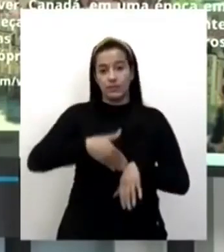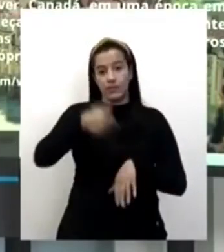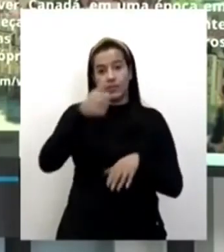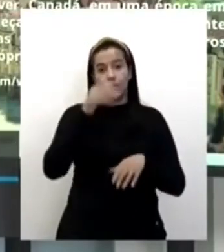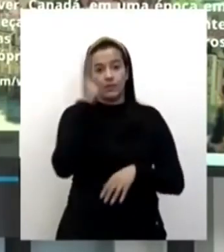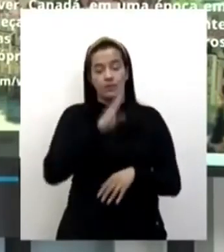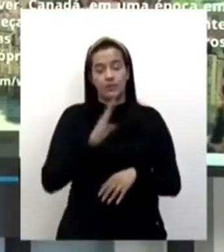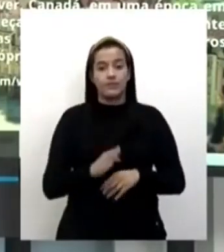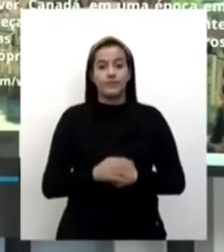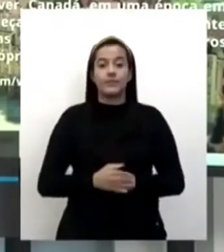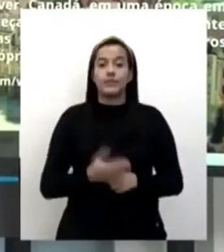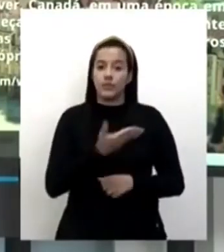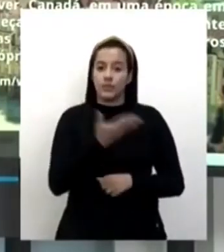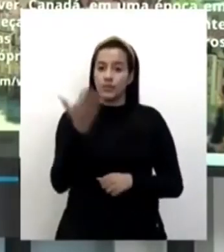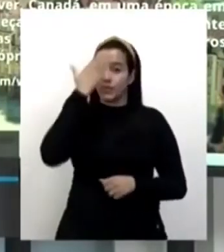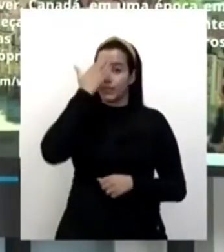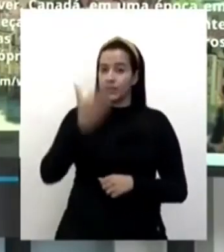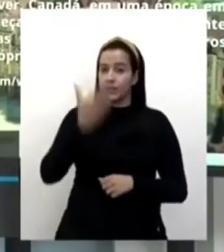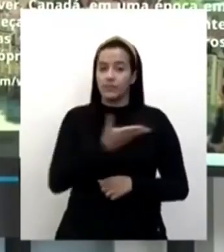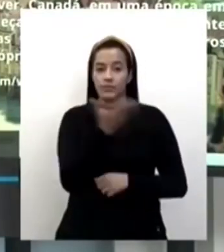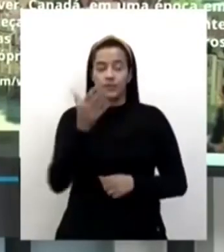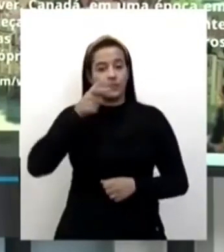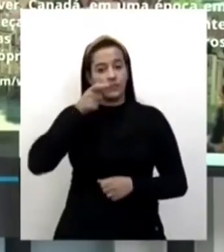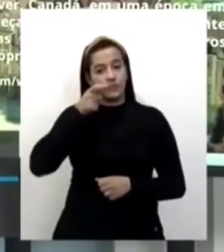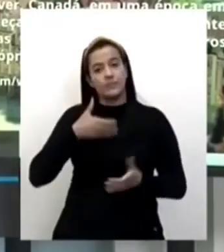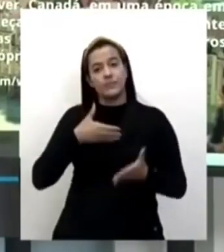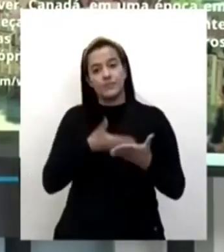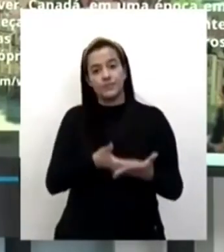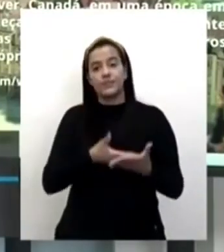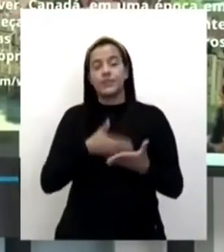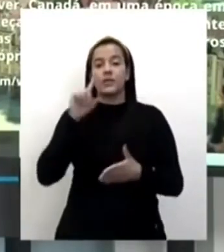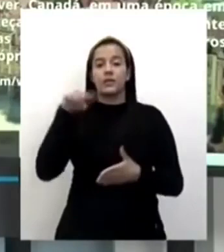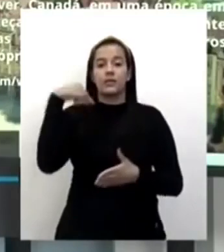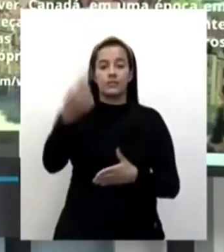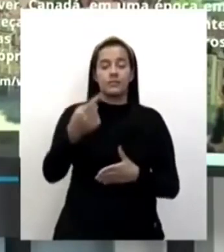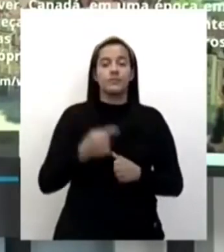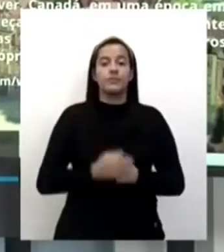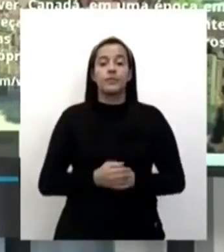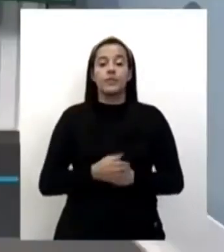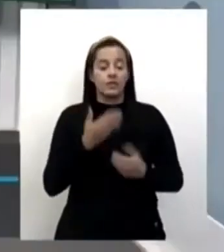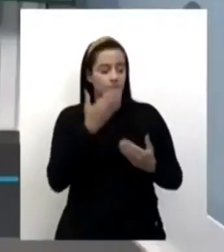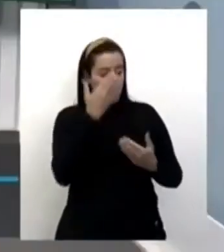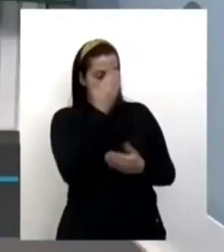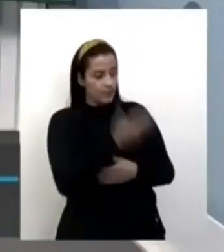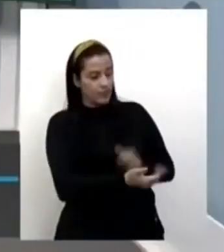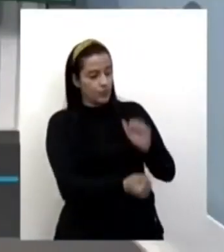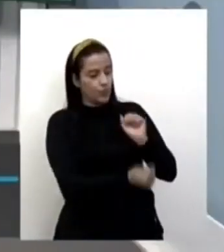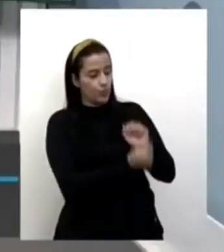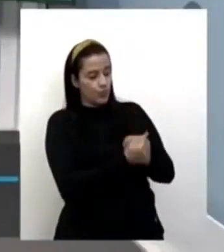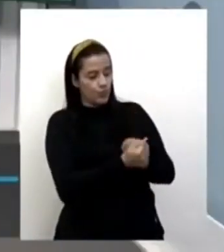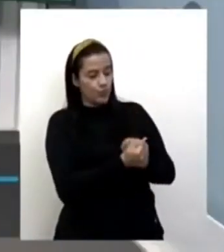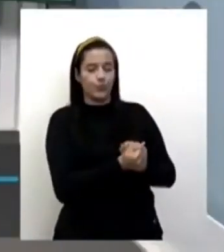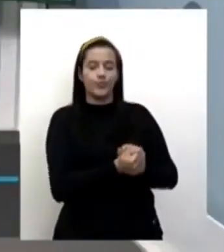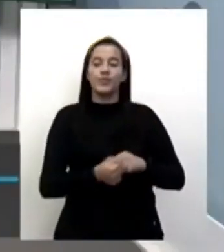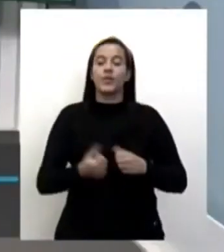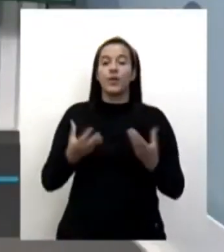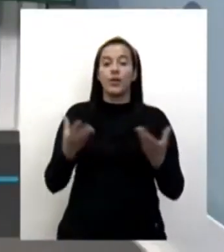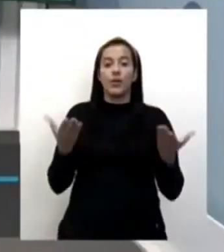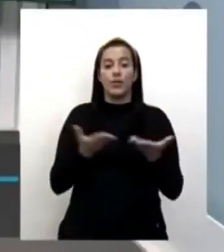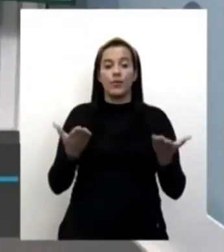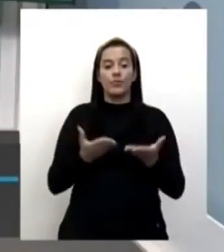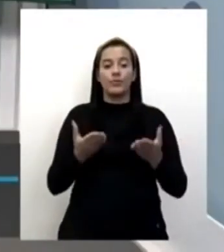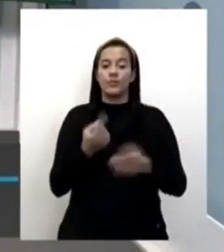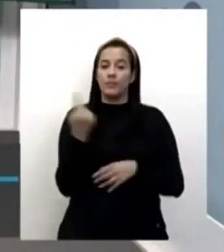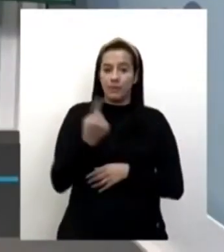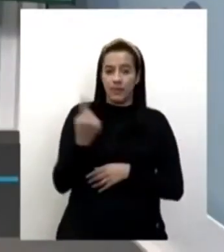a todos aí pelo acompanhamento dessa aula. Até a próxima. Agradeço ao professor Tiago pela companhia. Primeira de muitas, eu espero.